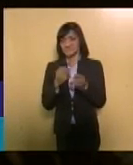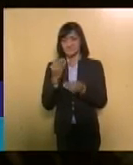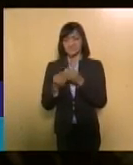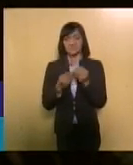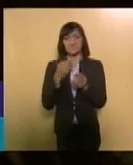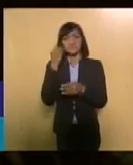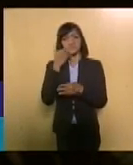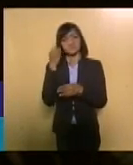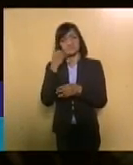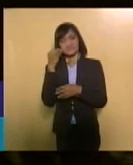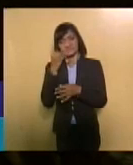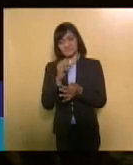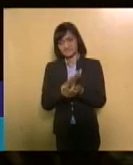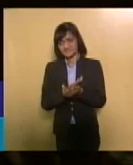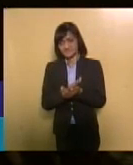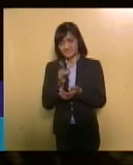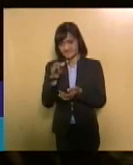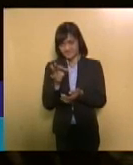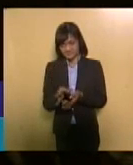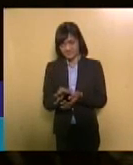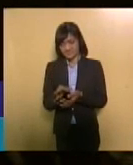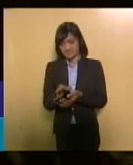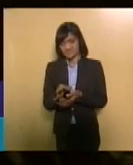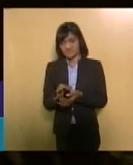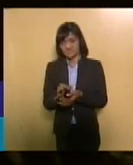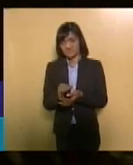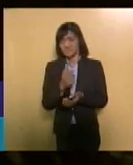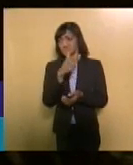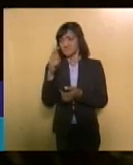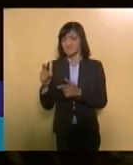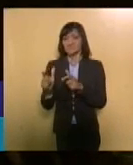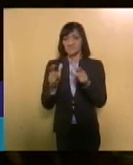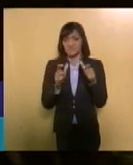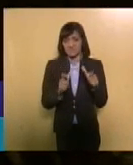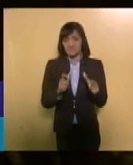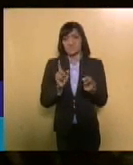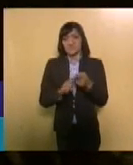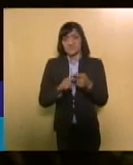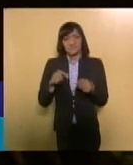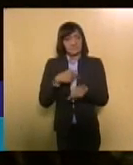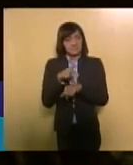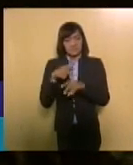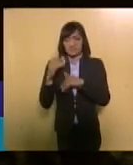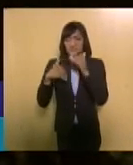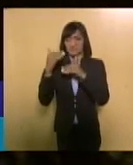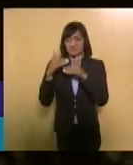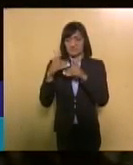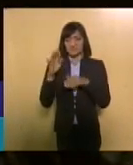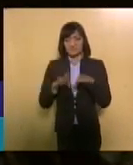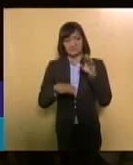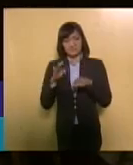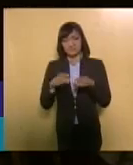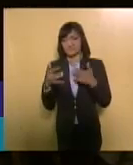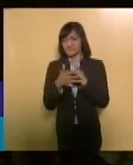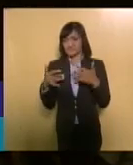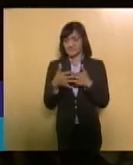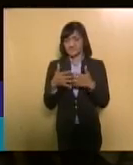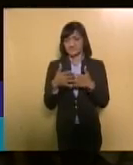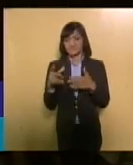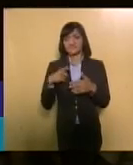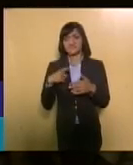experiências internacionais que deram certo então em vários lugares mesmo em países desenvolvidos Às vezes você tinha uma cidade lá que tinha muito